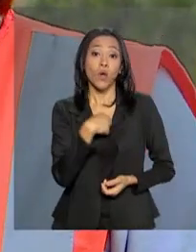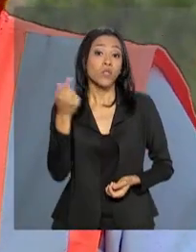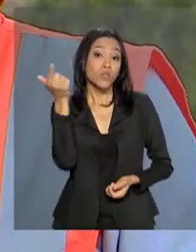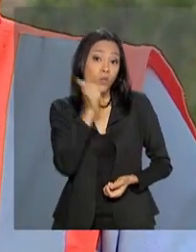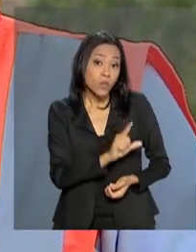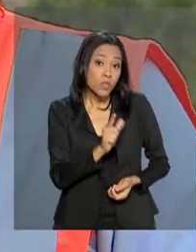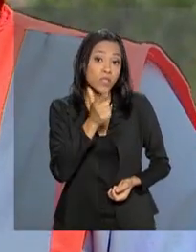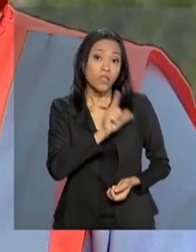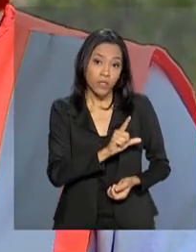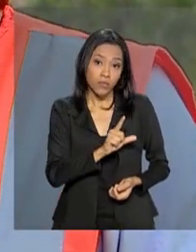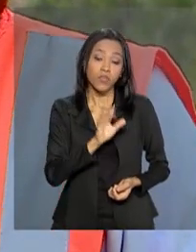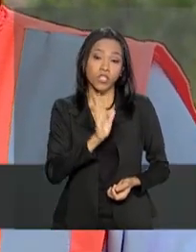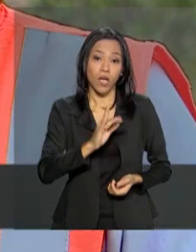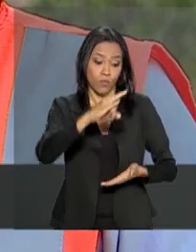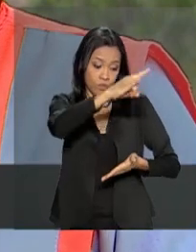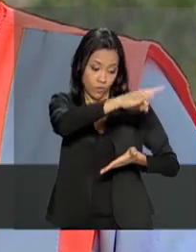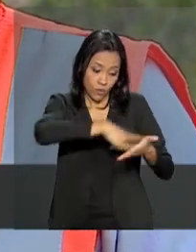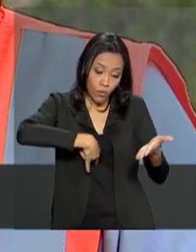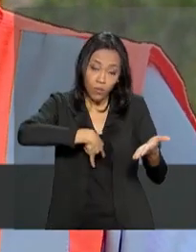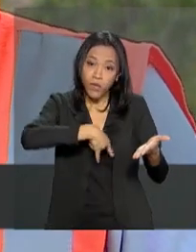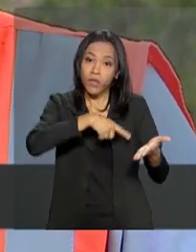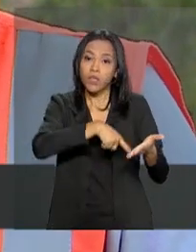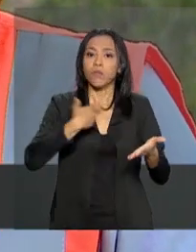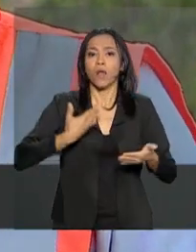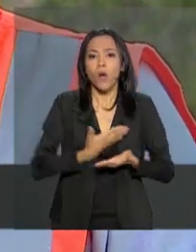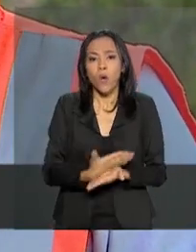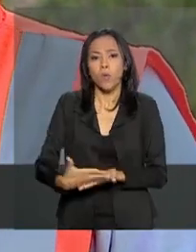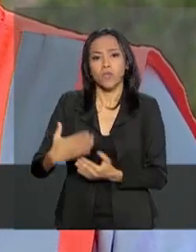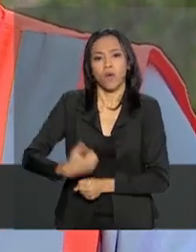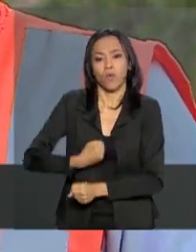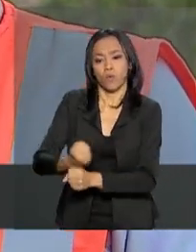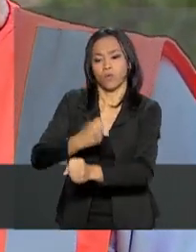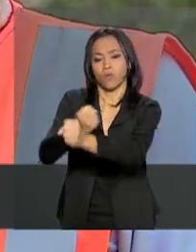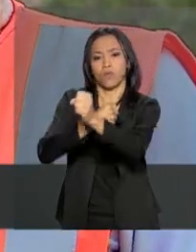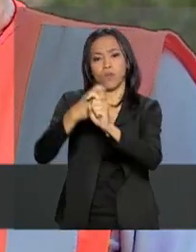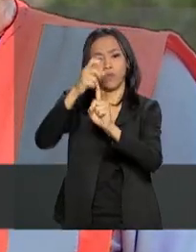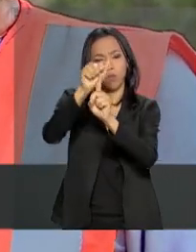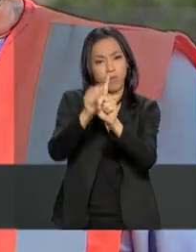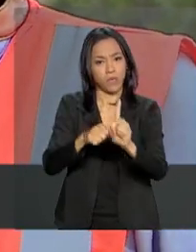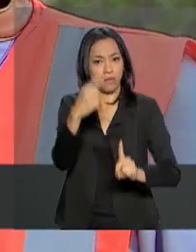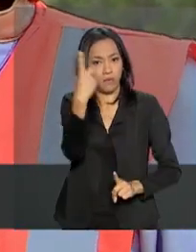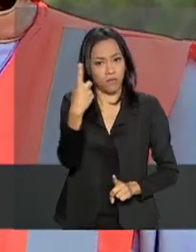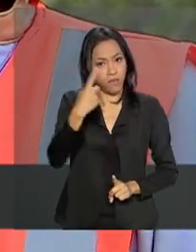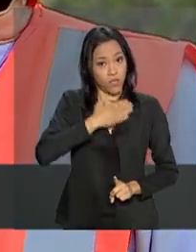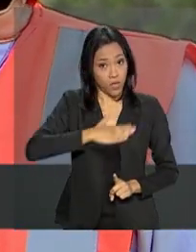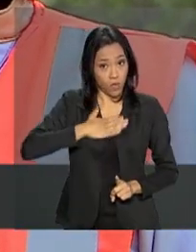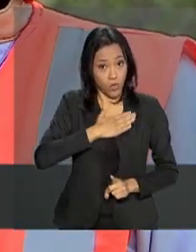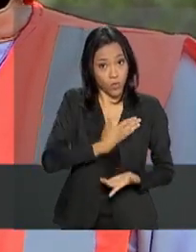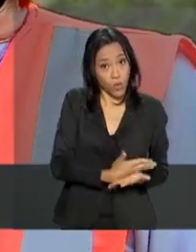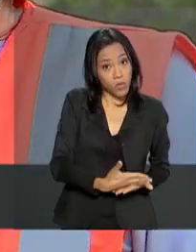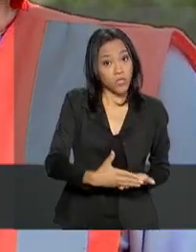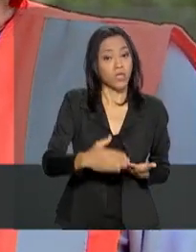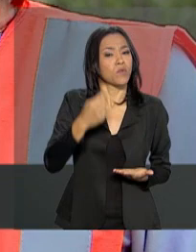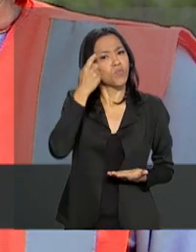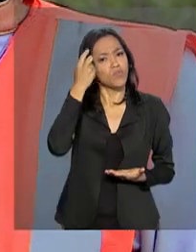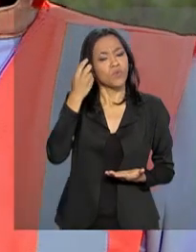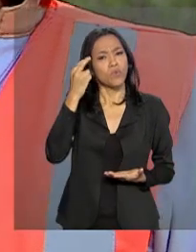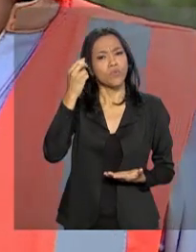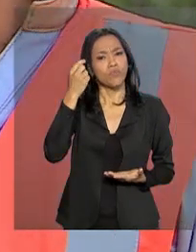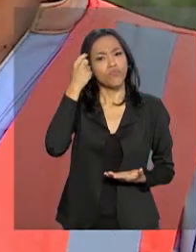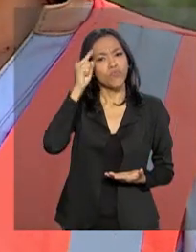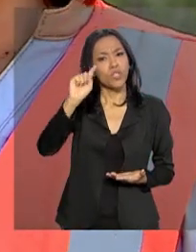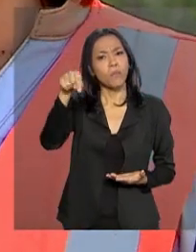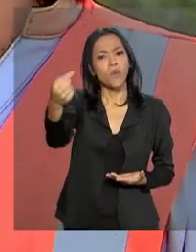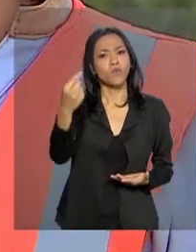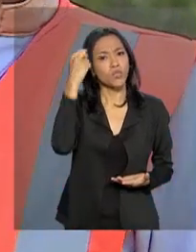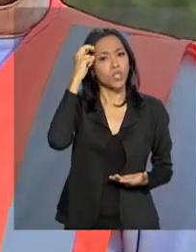licenciamento urbanístico, né, que é o que de fato nos permite iniciar a obra dia 1º de agosto. Iniciamos a obra no dia 2, um dia depois. Estamos trabalhando